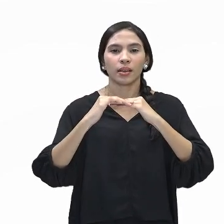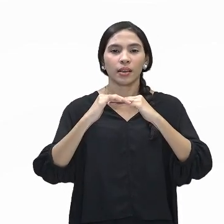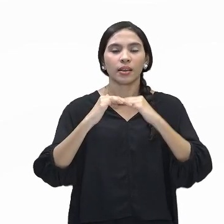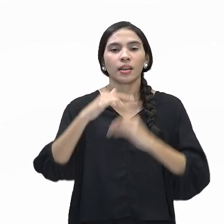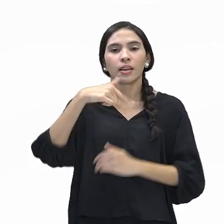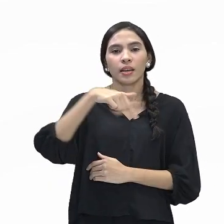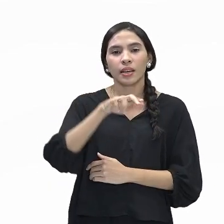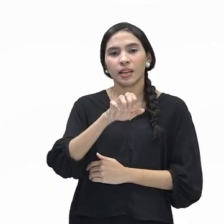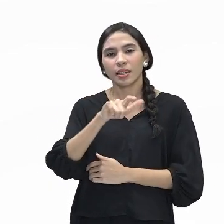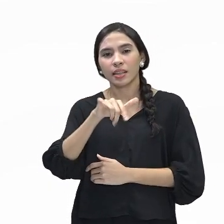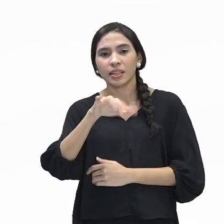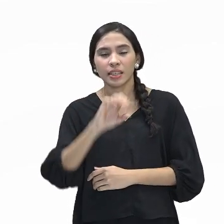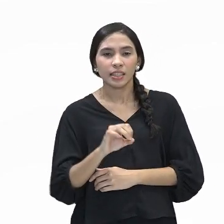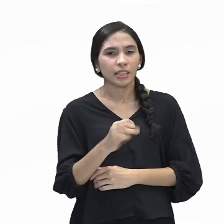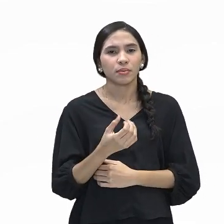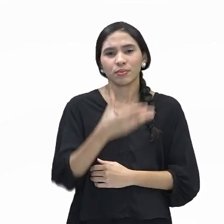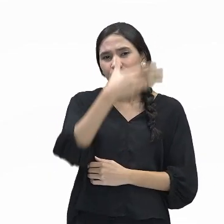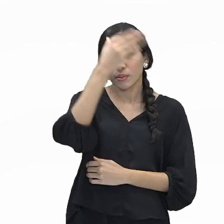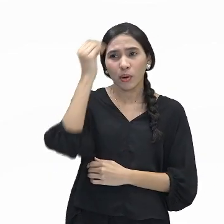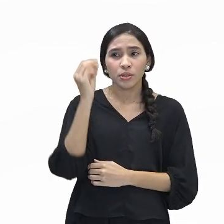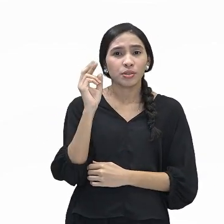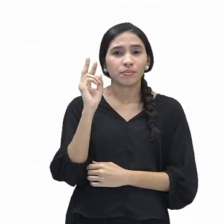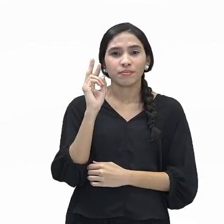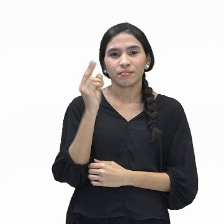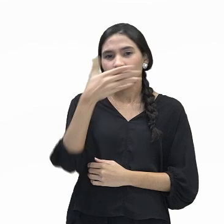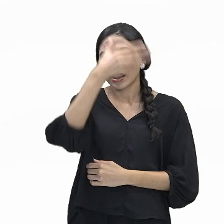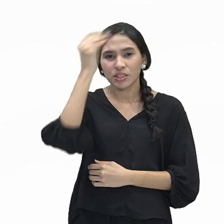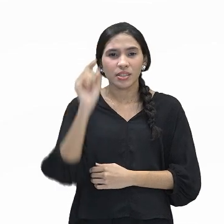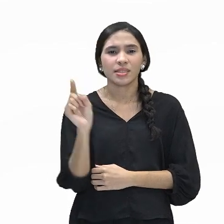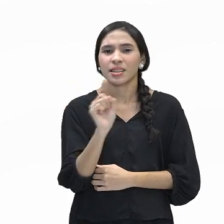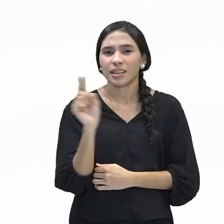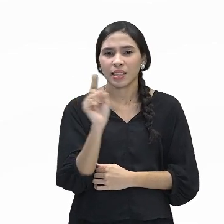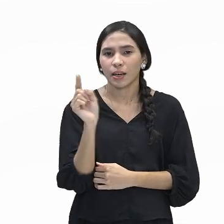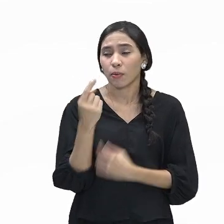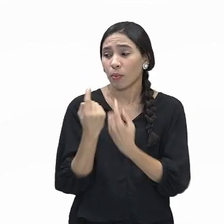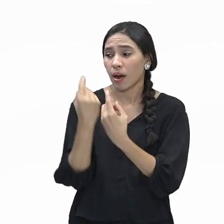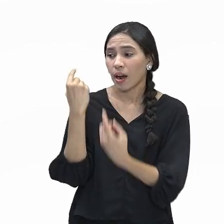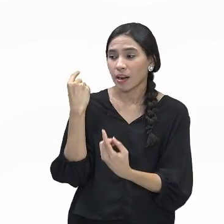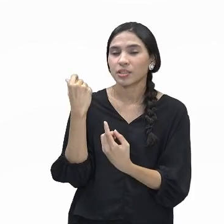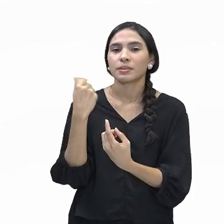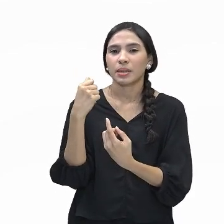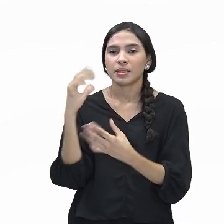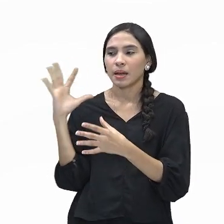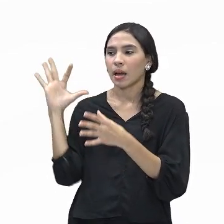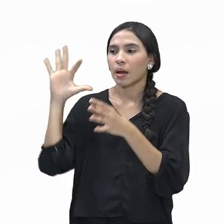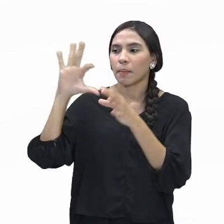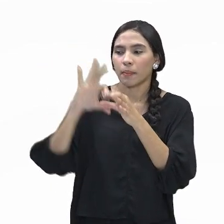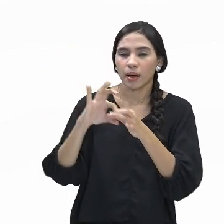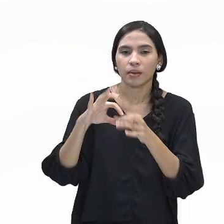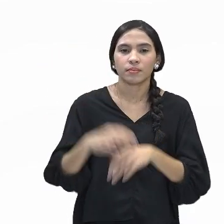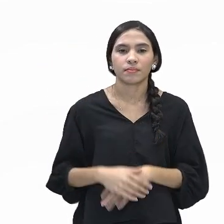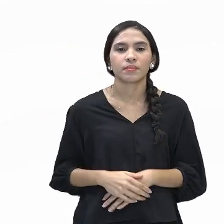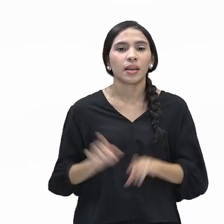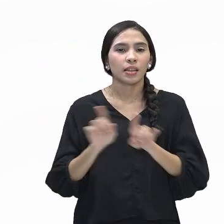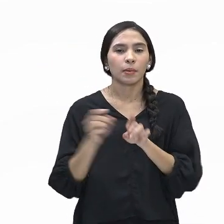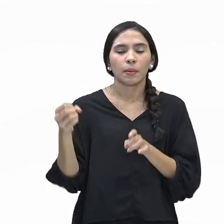perceberam que não dá para simplesmente esquecer o que já foi construído, né, gente? Inovações linguísticas